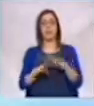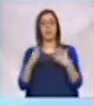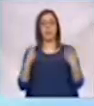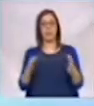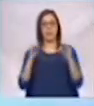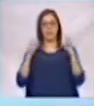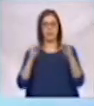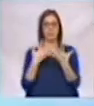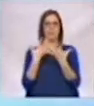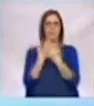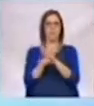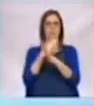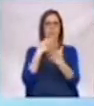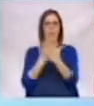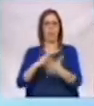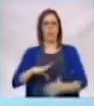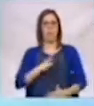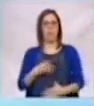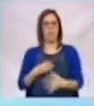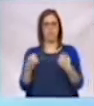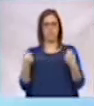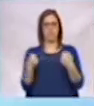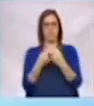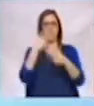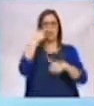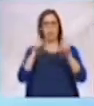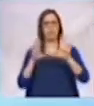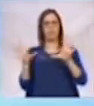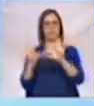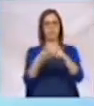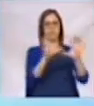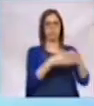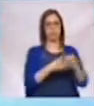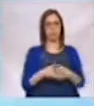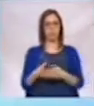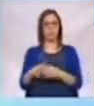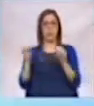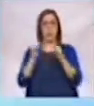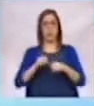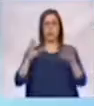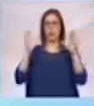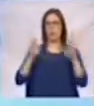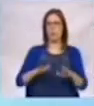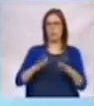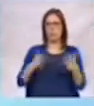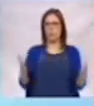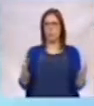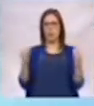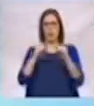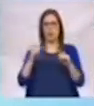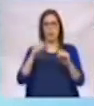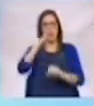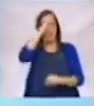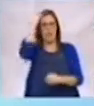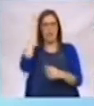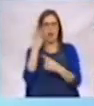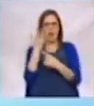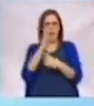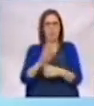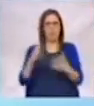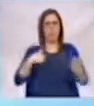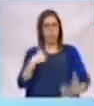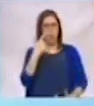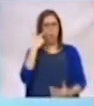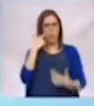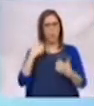altura a fazer, é incendiar o mundo num verdadeiro choque de civilizações. Porque nenhum muçulmano, nenhum iraquiano, por